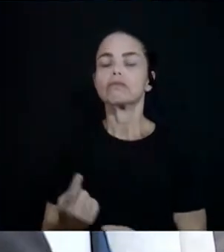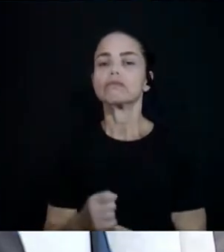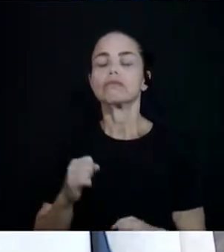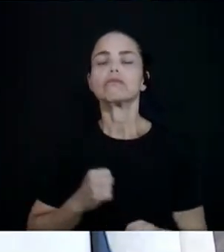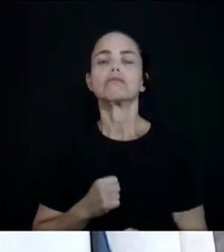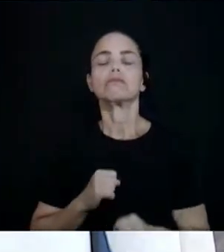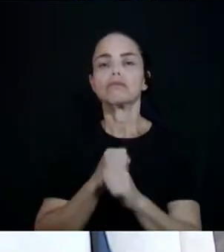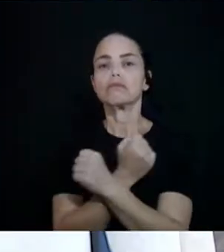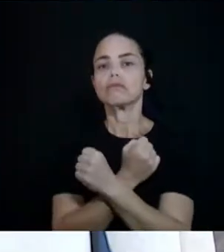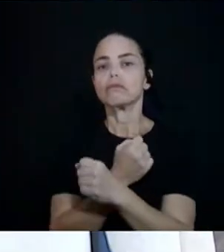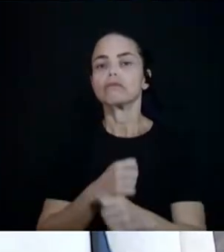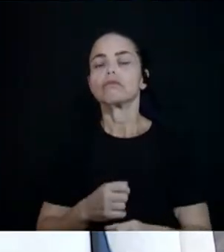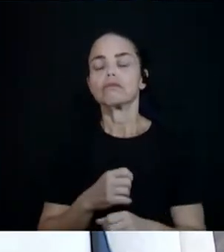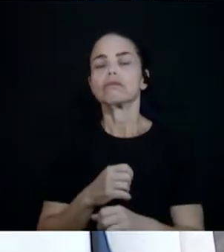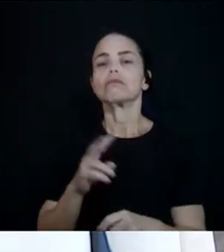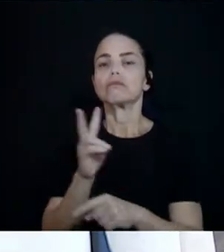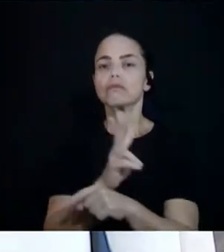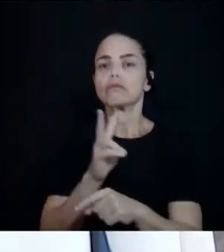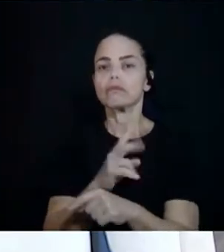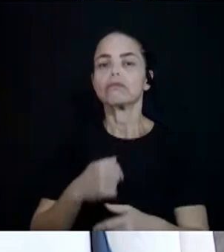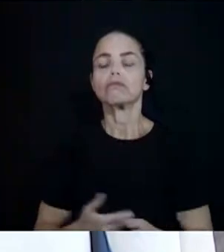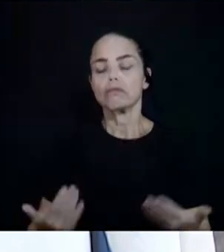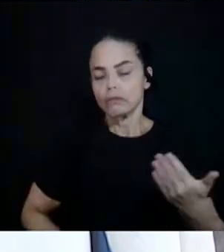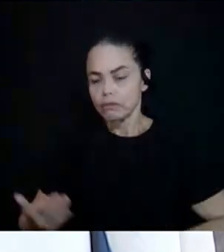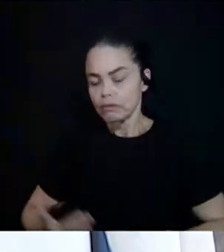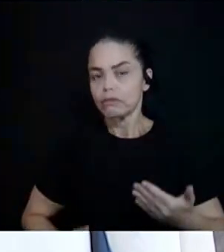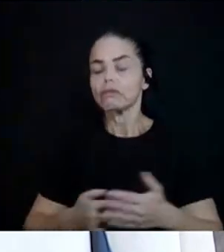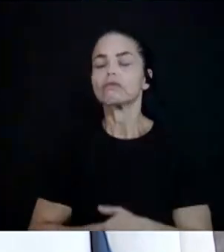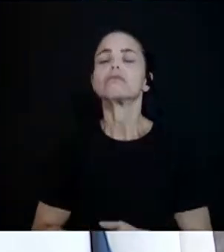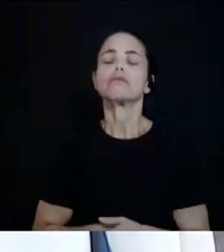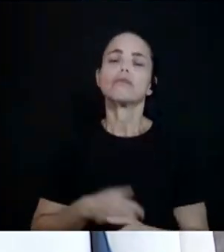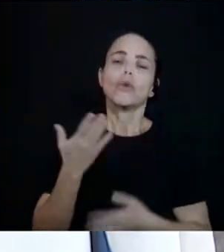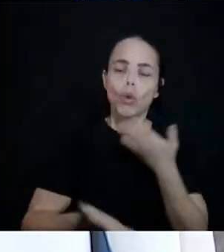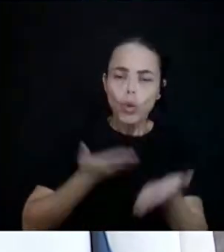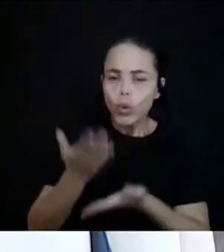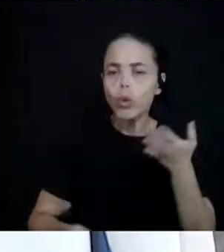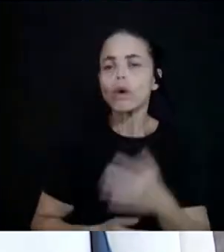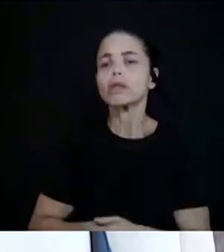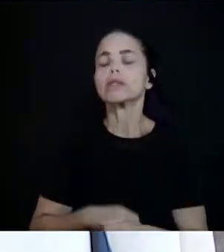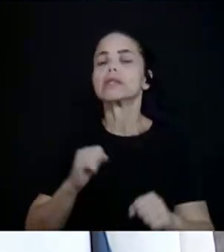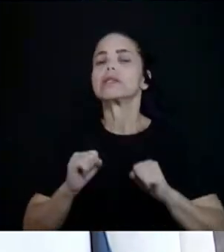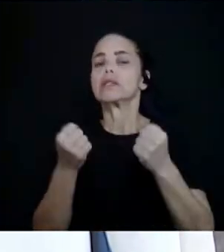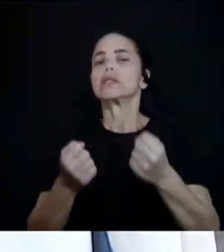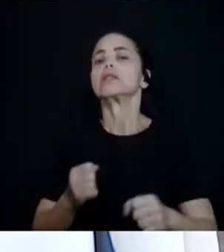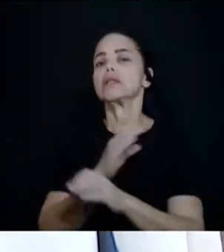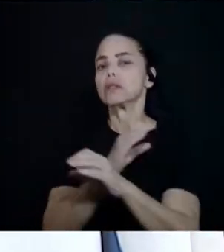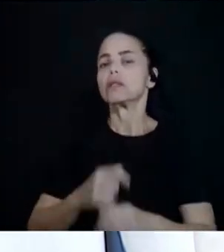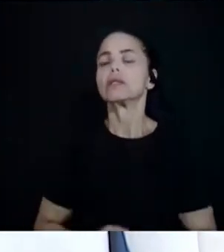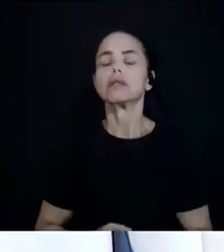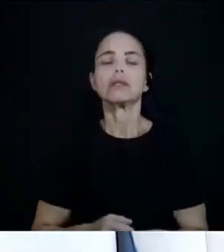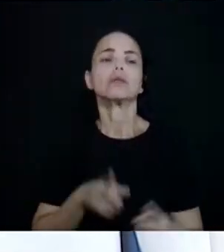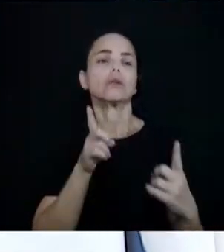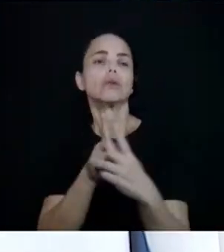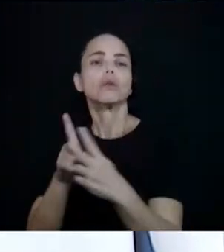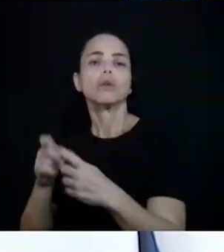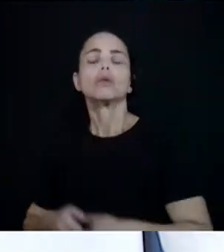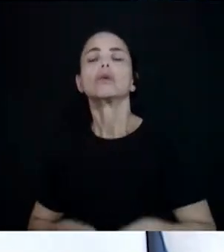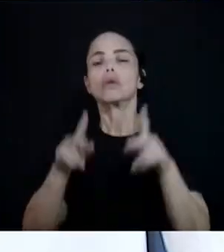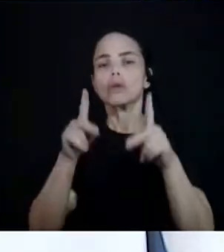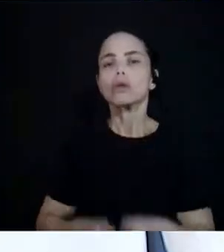civil, aquele servidor público que se dedica à defesa civil, para atender a população,